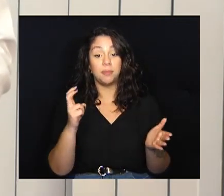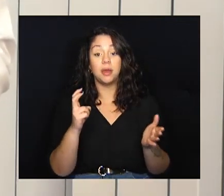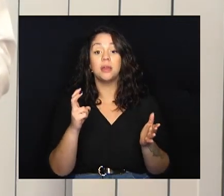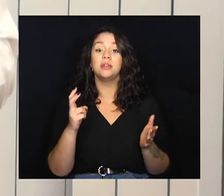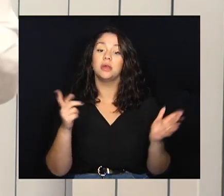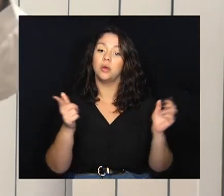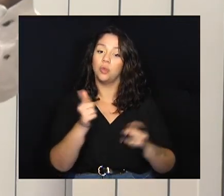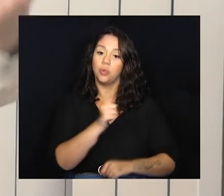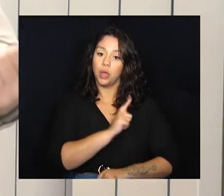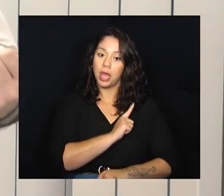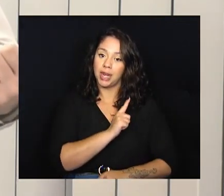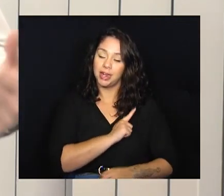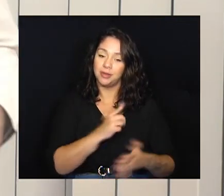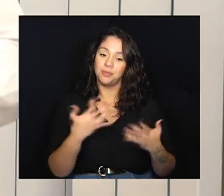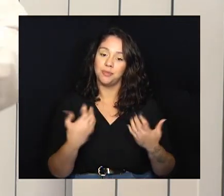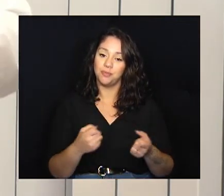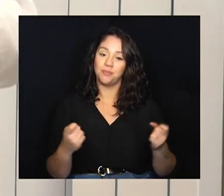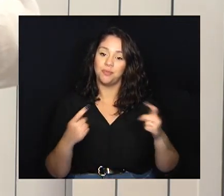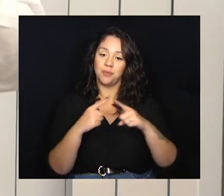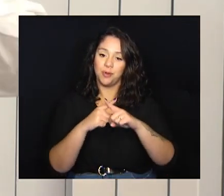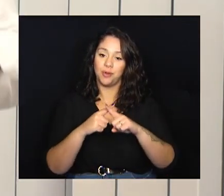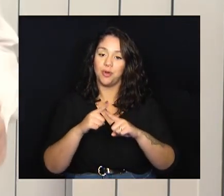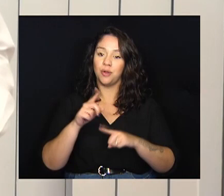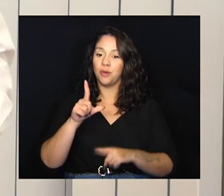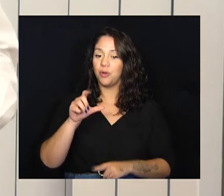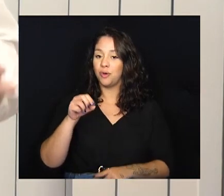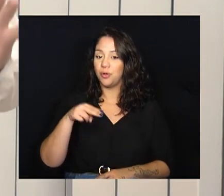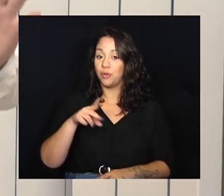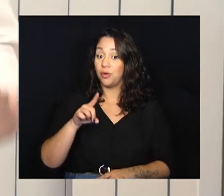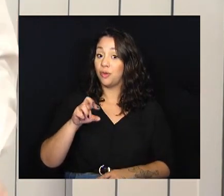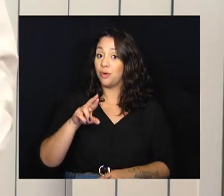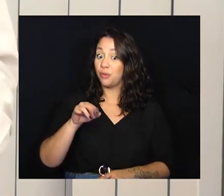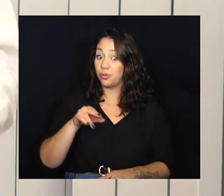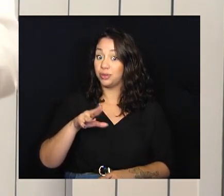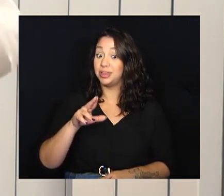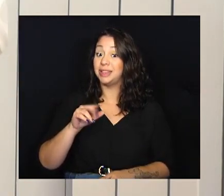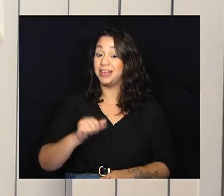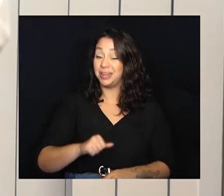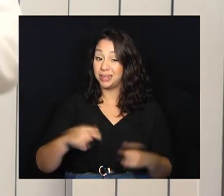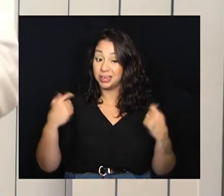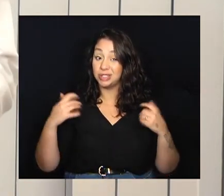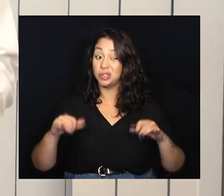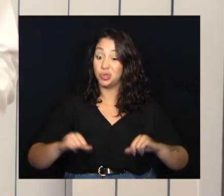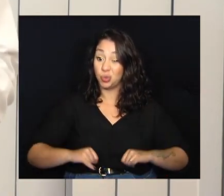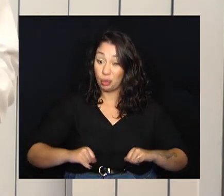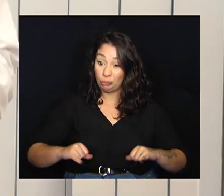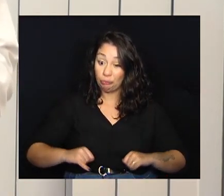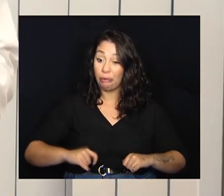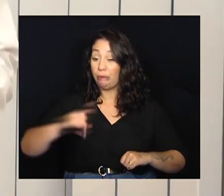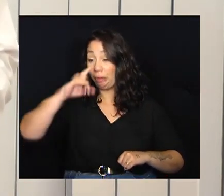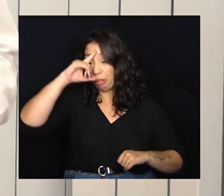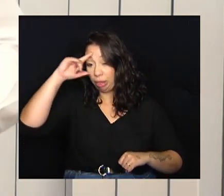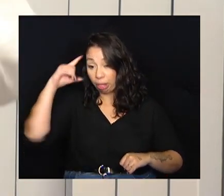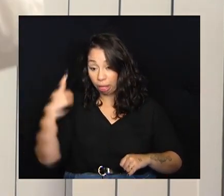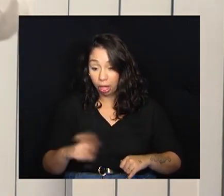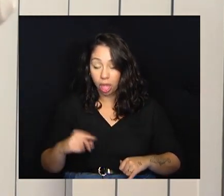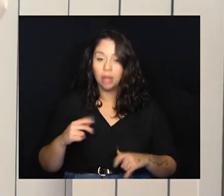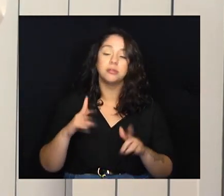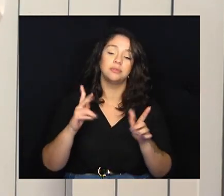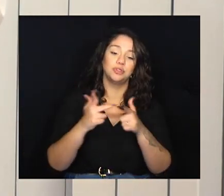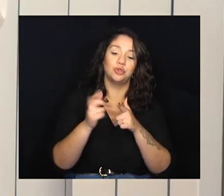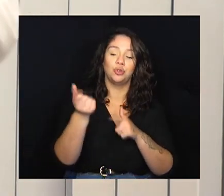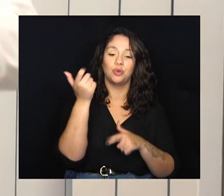Guarani recebeu Londrina aqui no Brinco de Ouro e sofreu suou Mas conseguiu a vitória no finalzinho